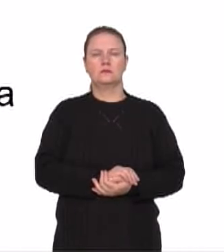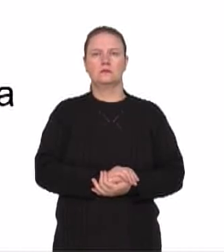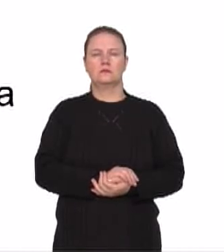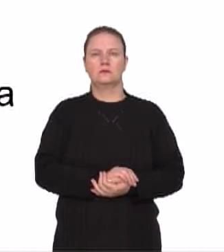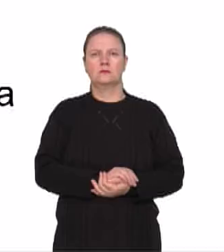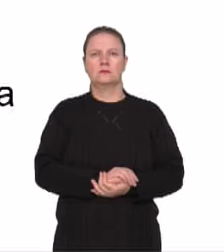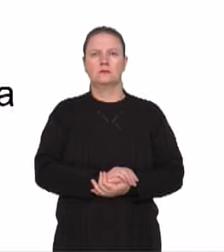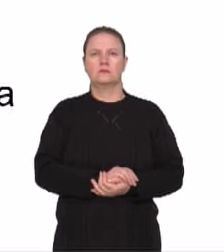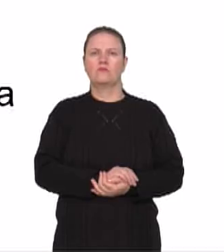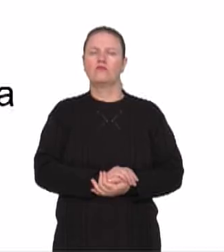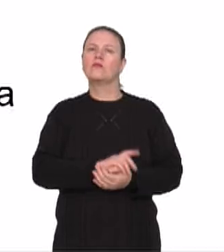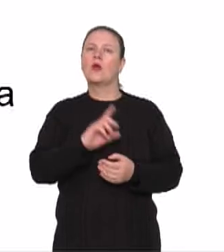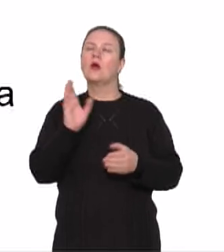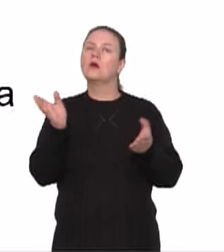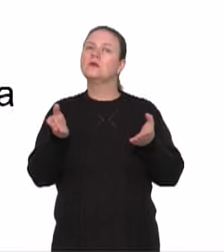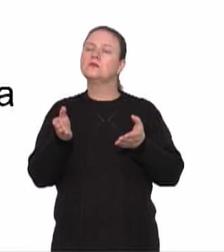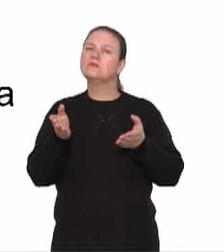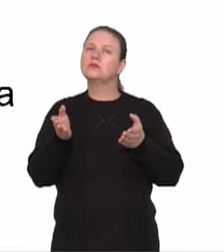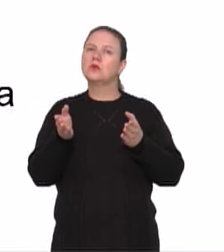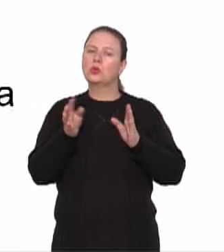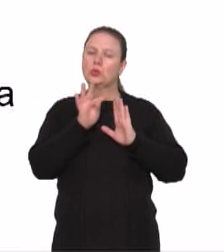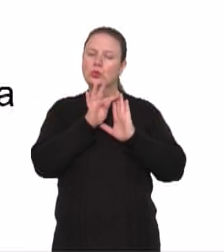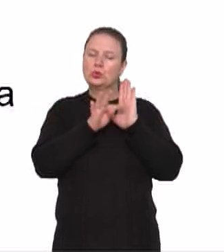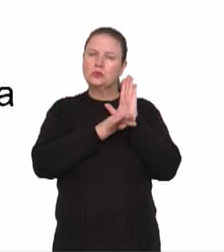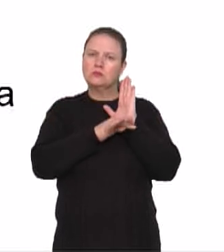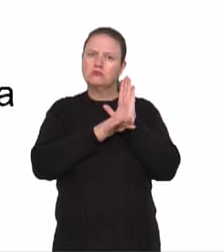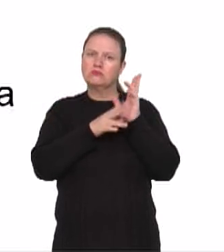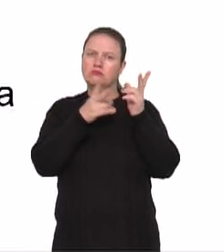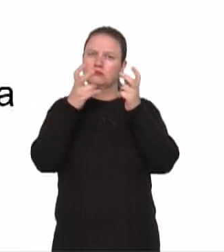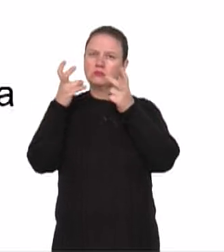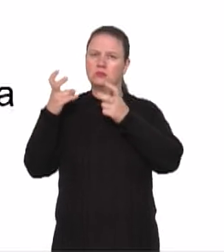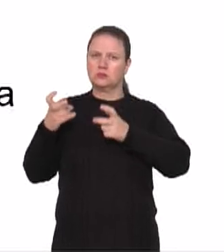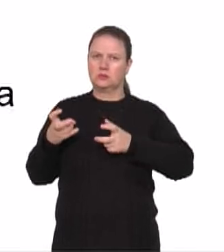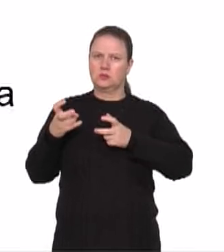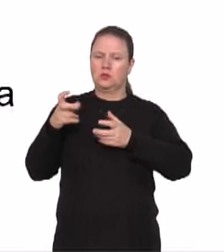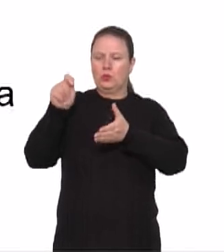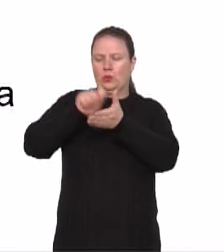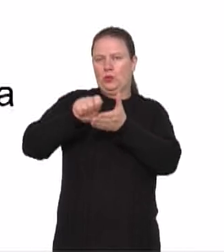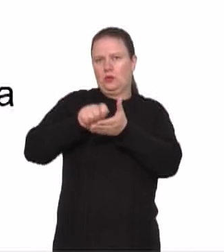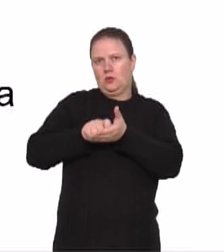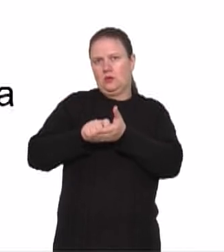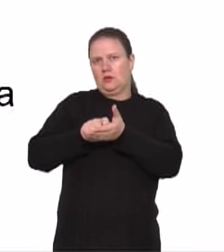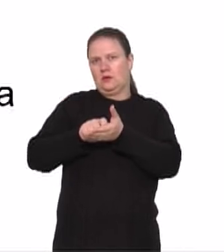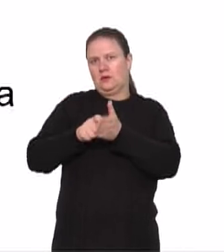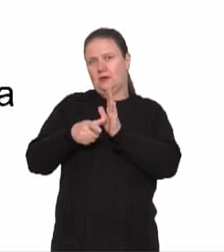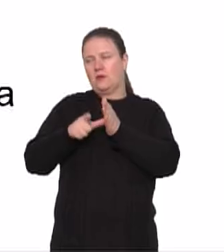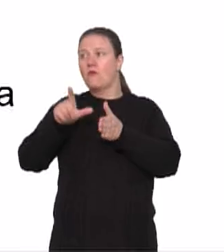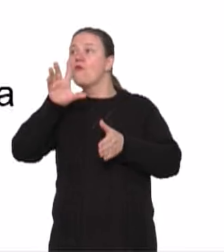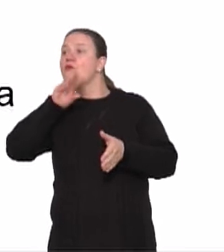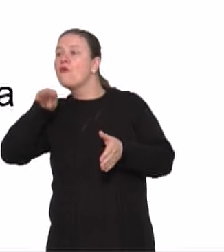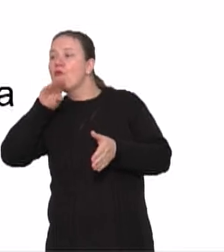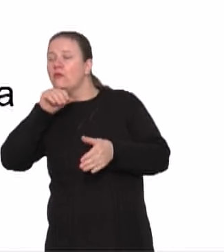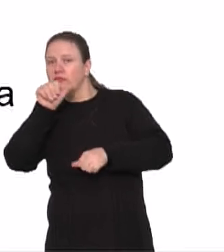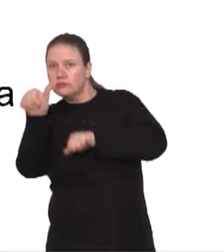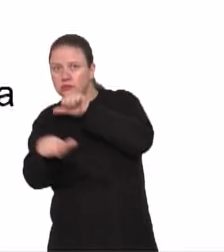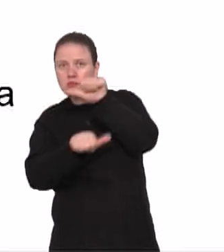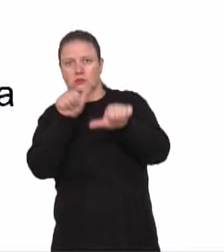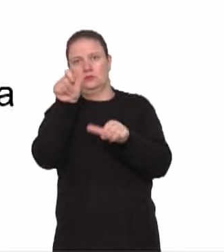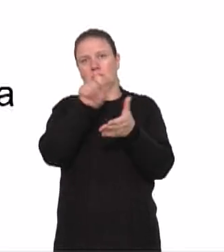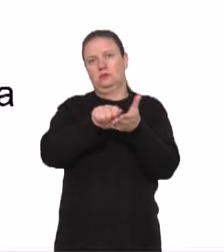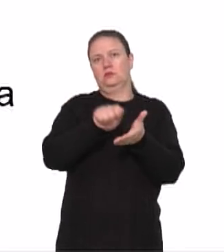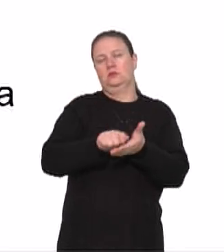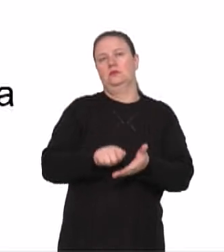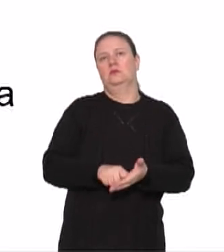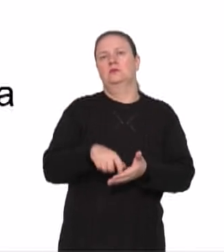Então, naquele fragmento que nós havíamos analisado lá da transcrição, na fala do Nilson César, o locutor, a gente